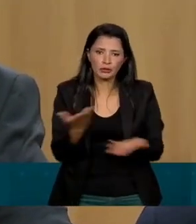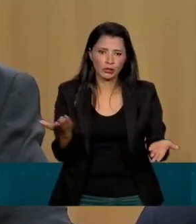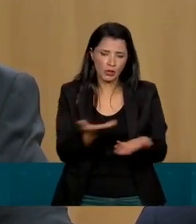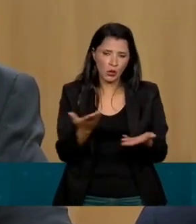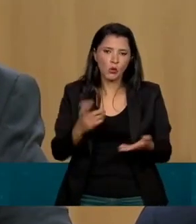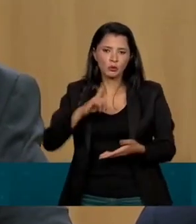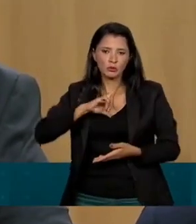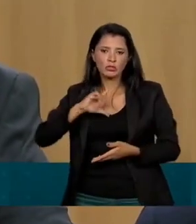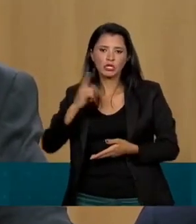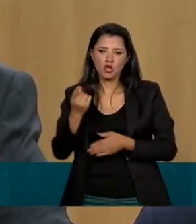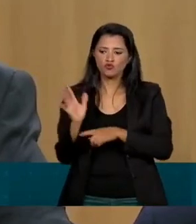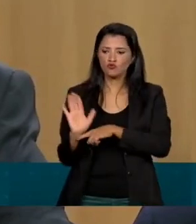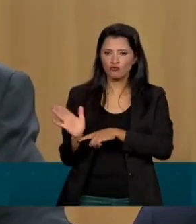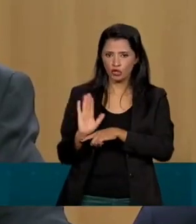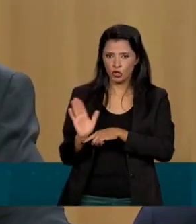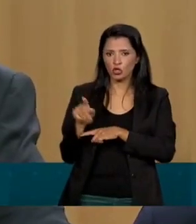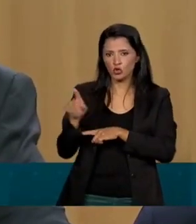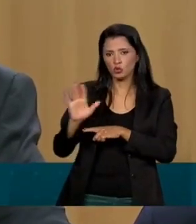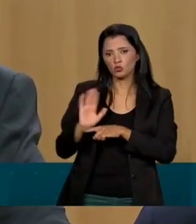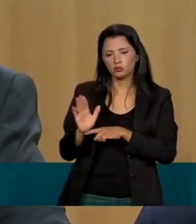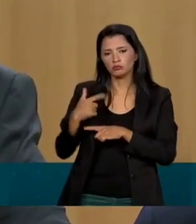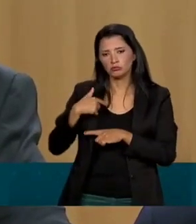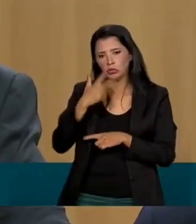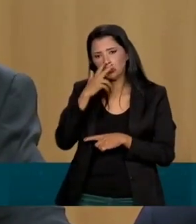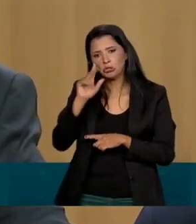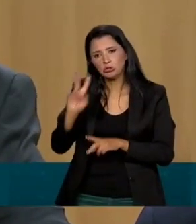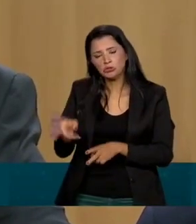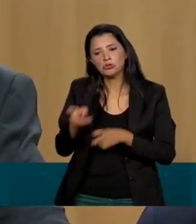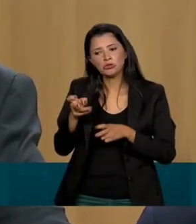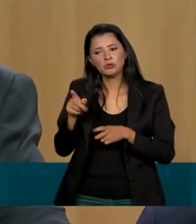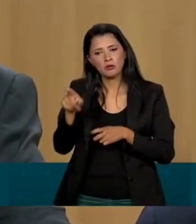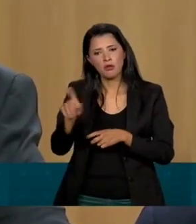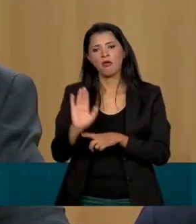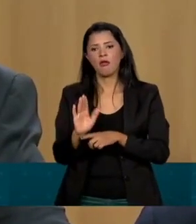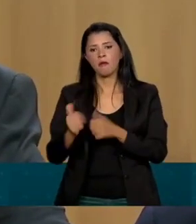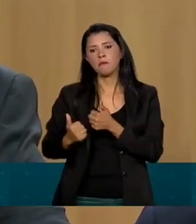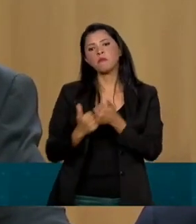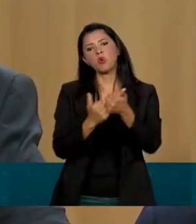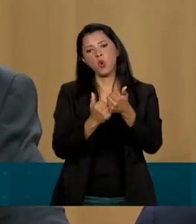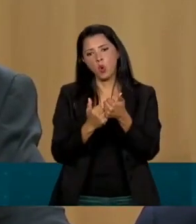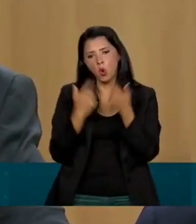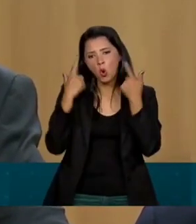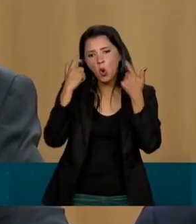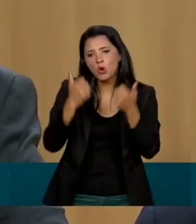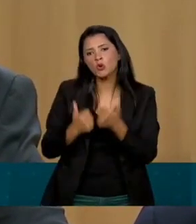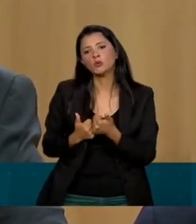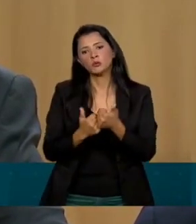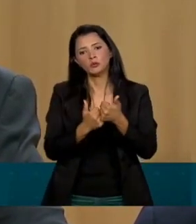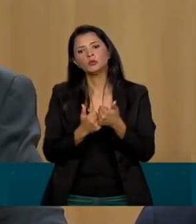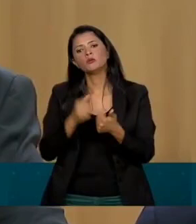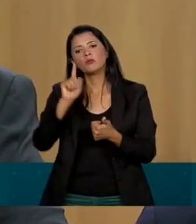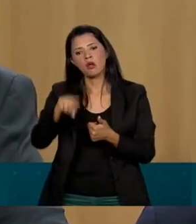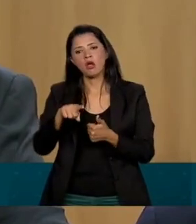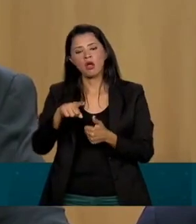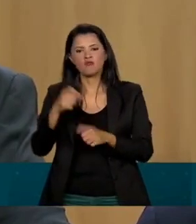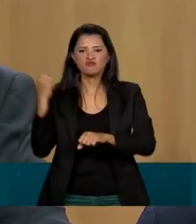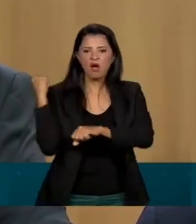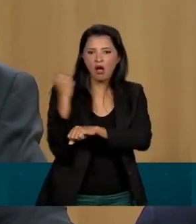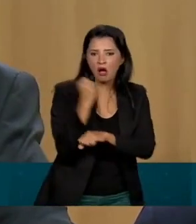Existe um vídeo que nós consideramos como apologético, de apologia em relação a um